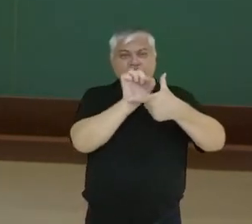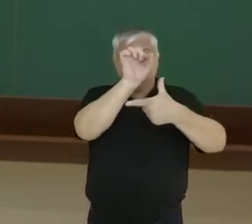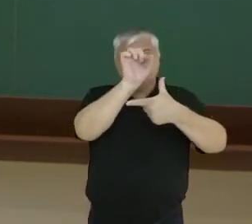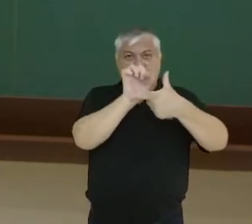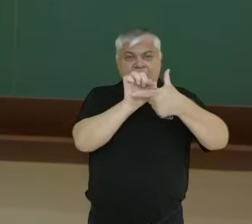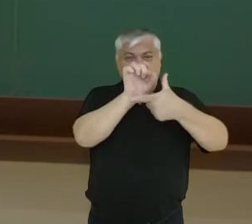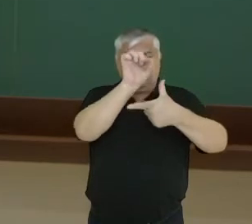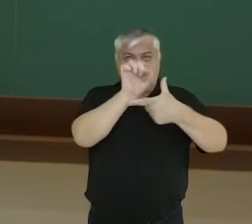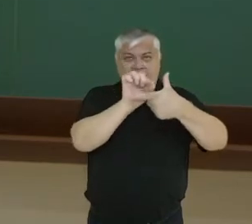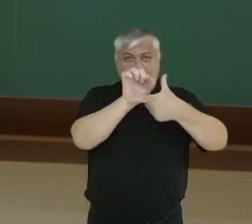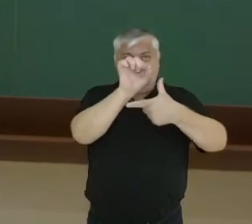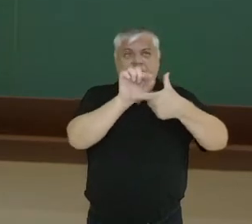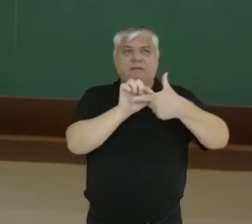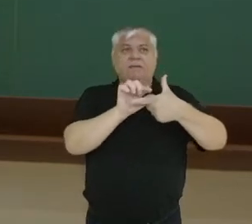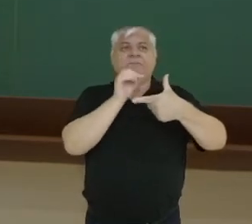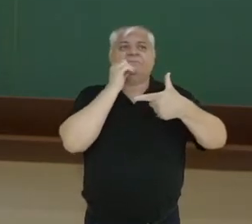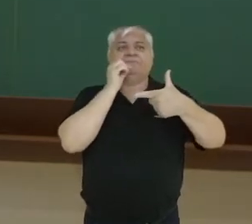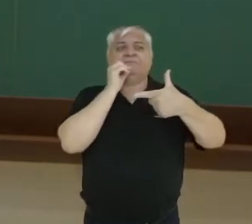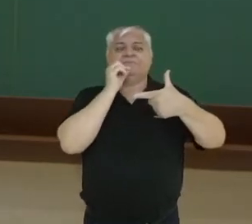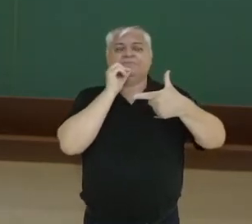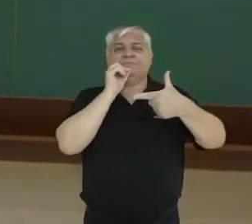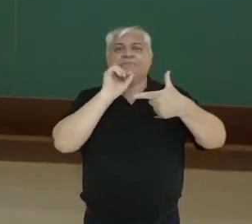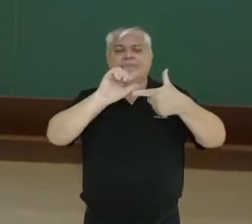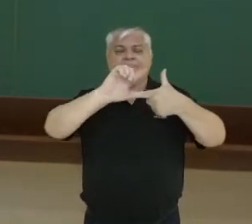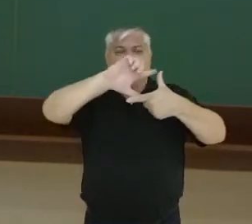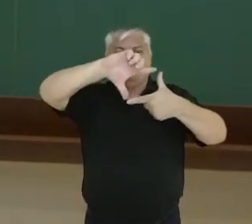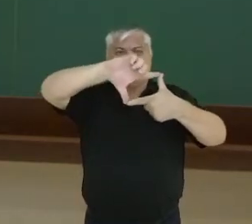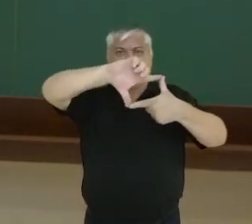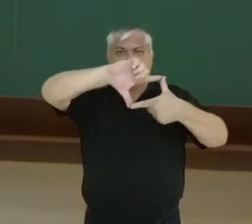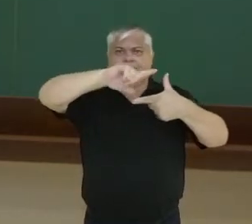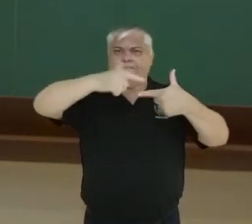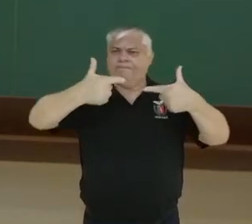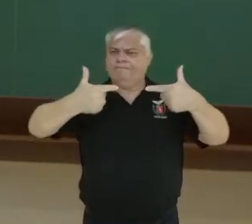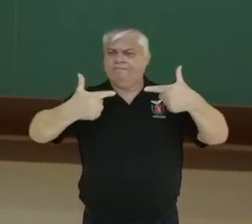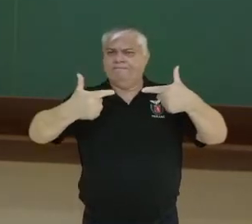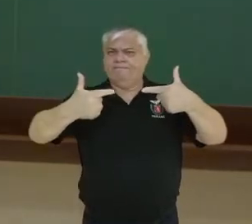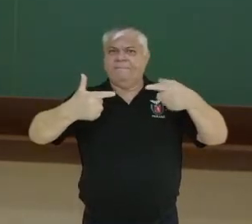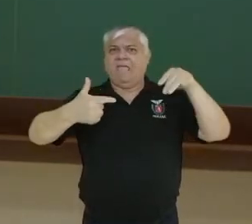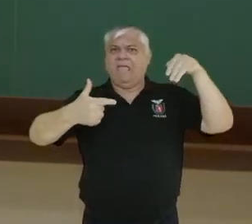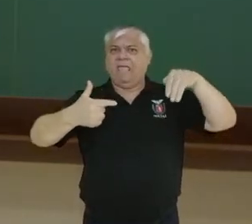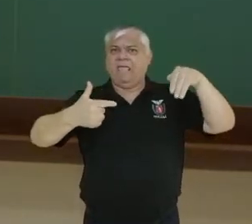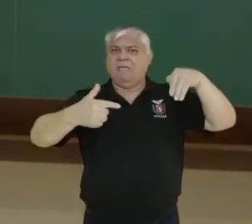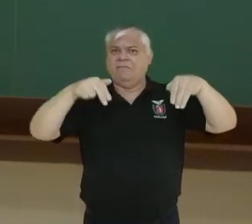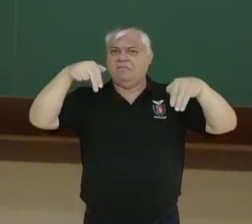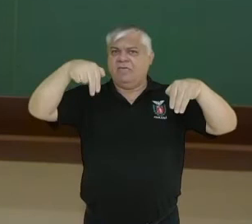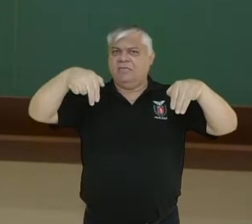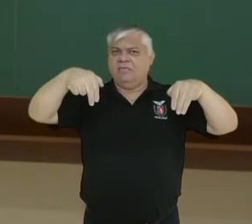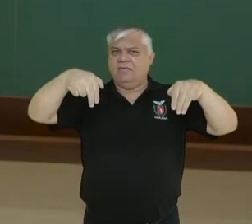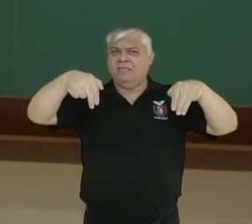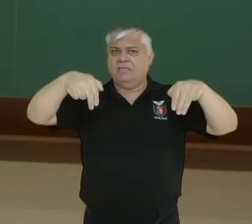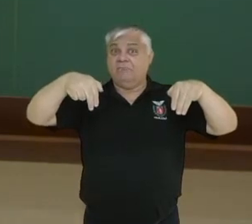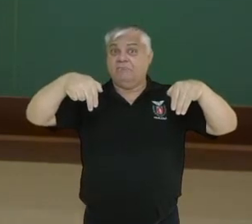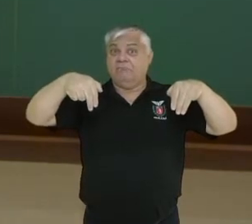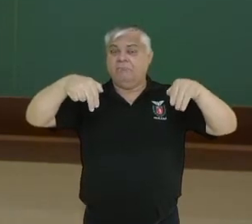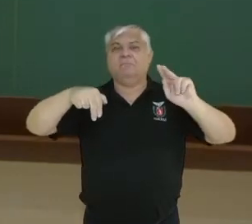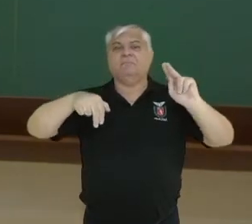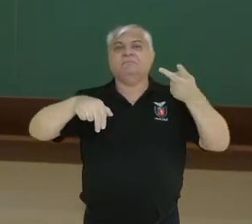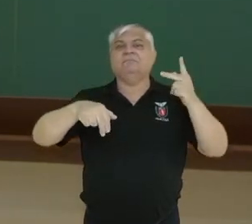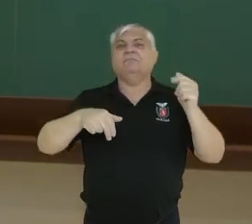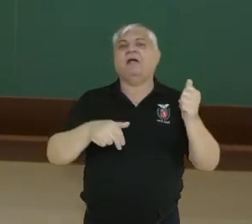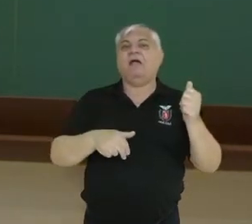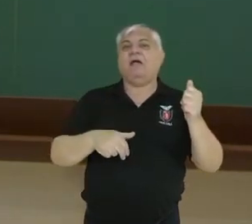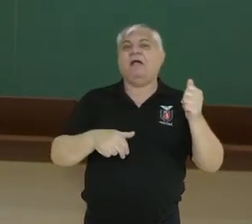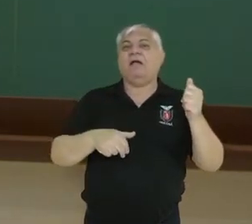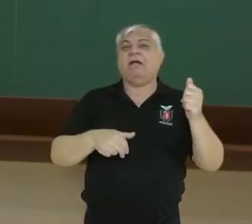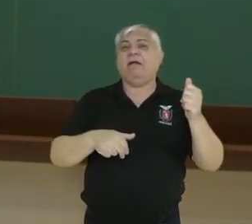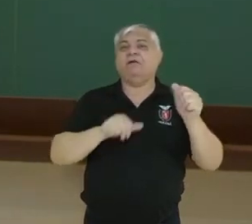meu triângulo. E eu tenho esses dois pedaços aqui que a gente chama de N e M. Lembrando que era a hipotenusa A que eu dividi em